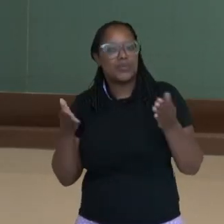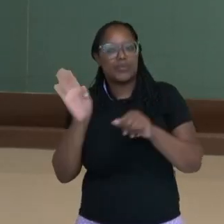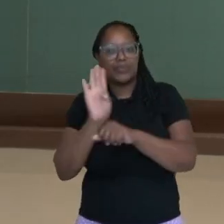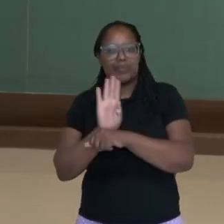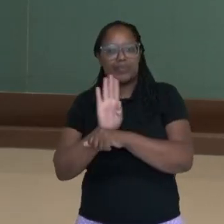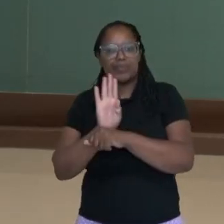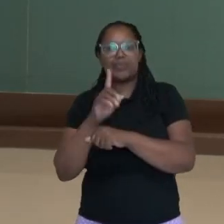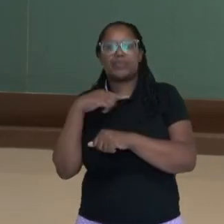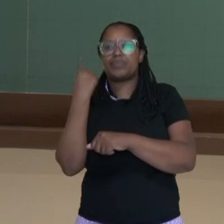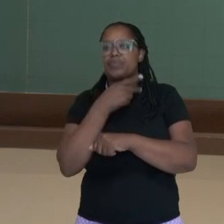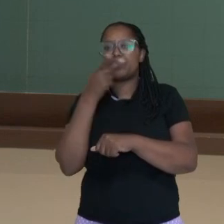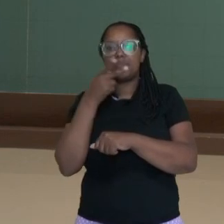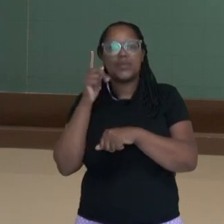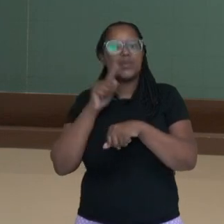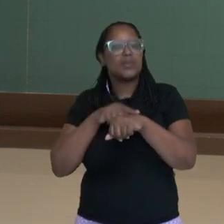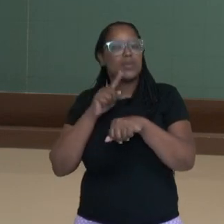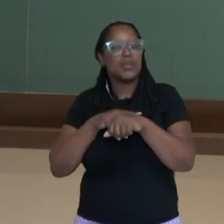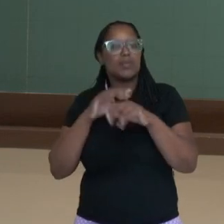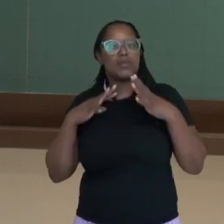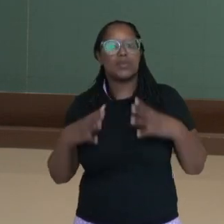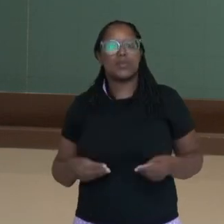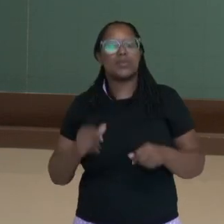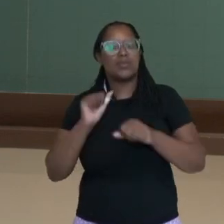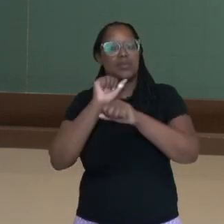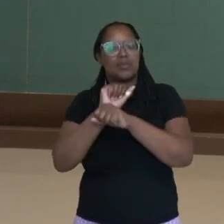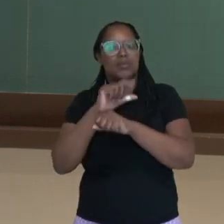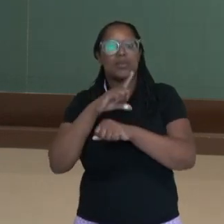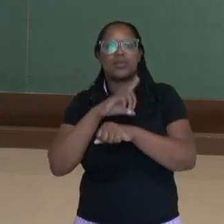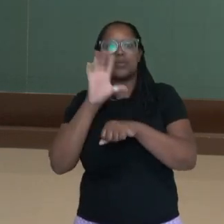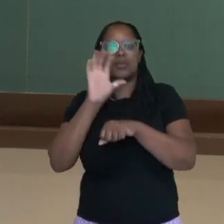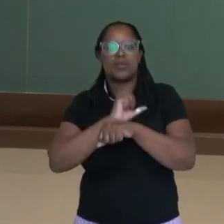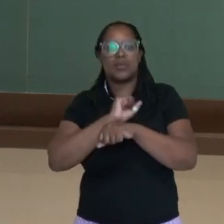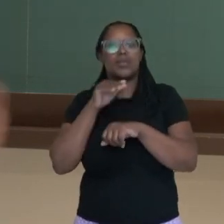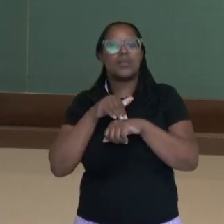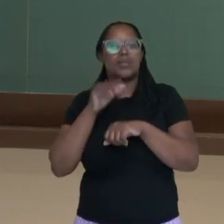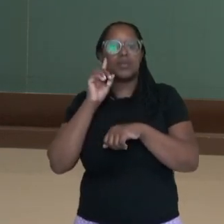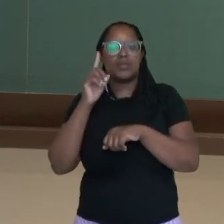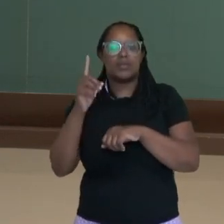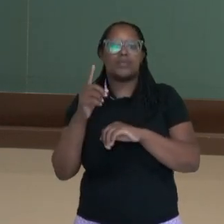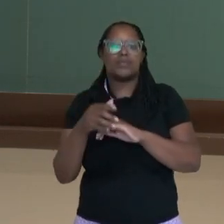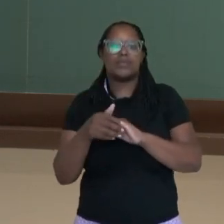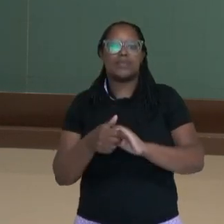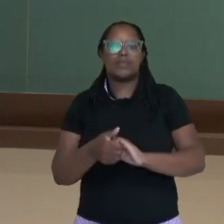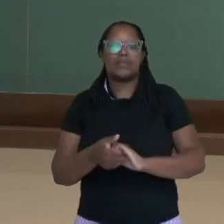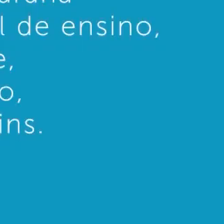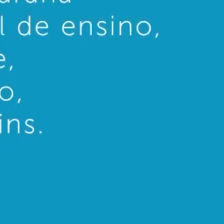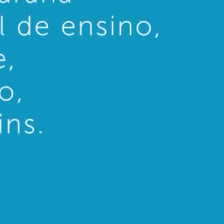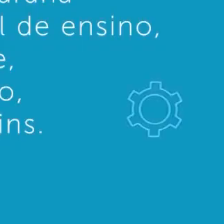falamos sobre a temporalidade sagrada. Eu espero que vocês tenham gostado e até breve!